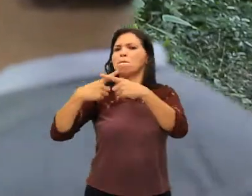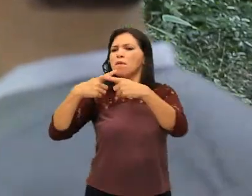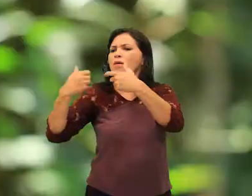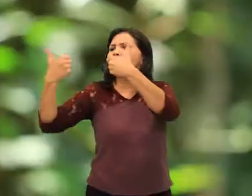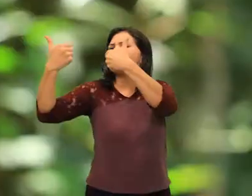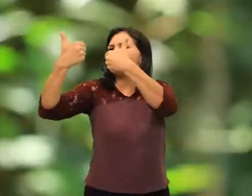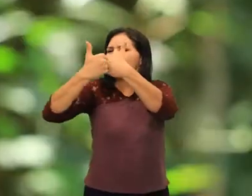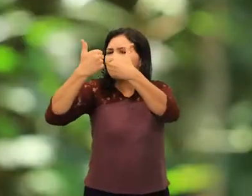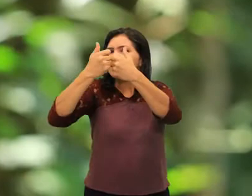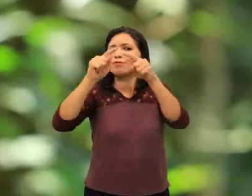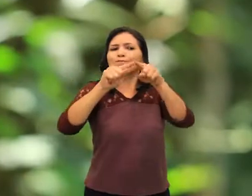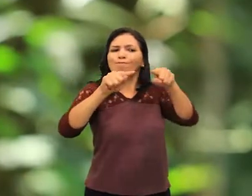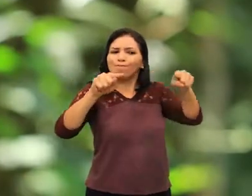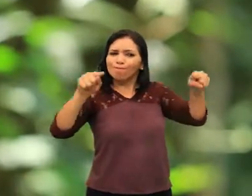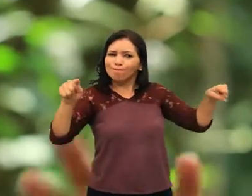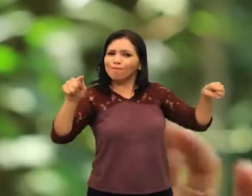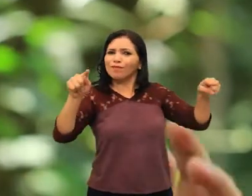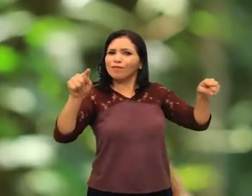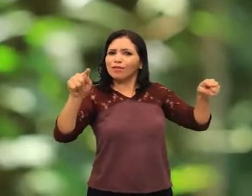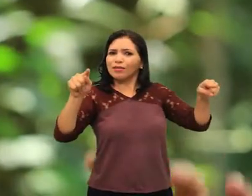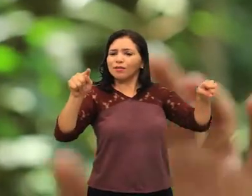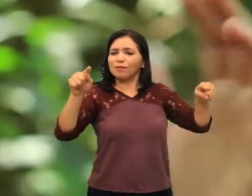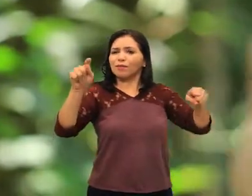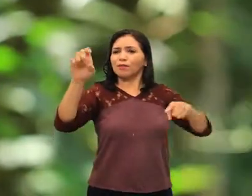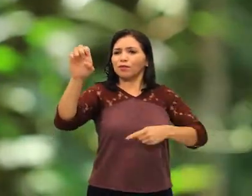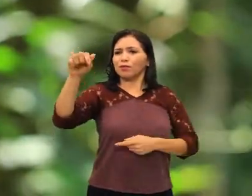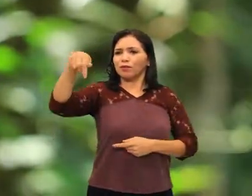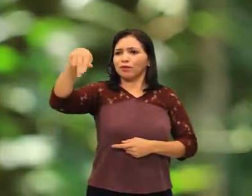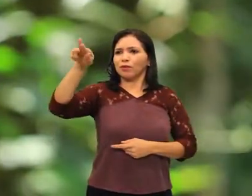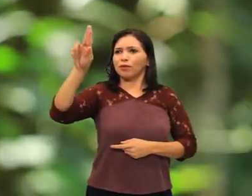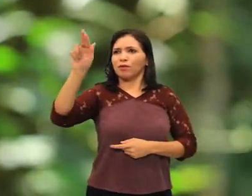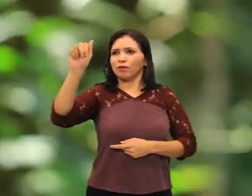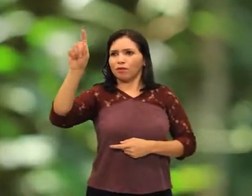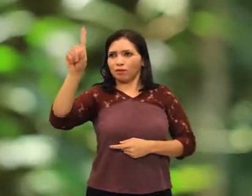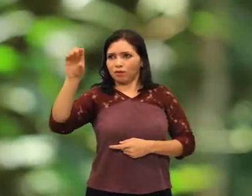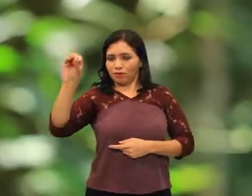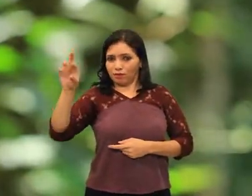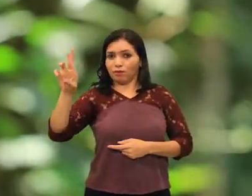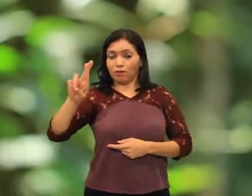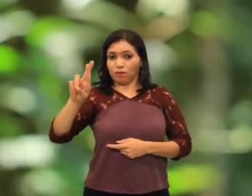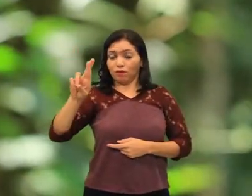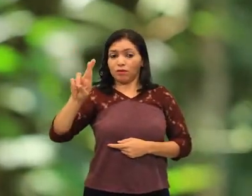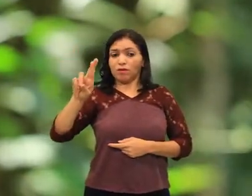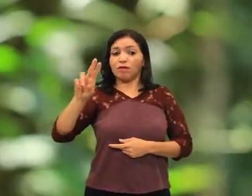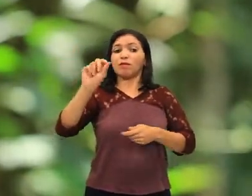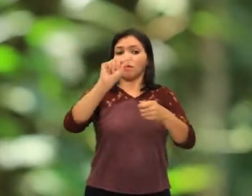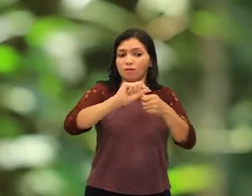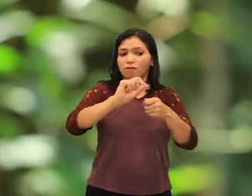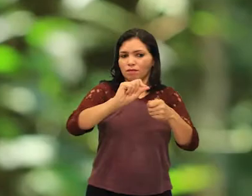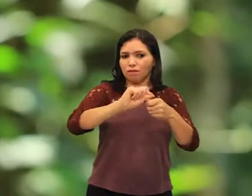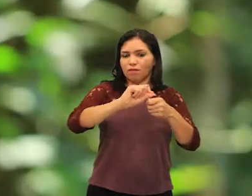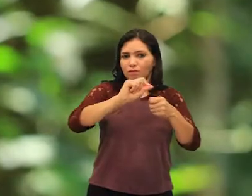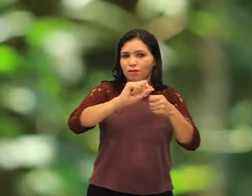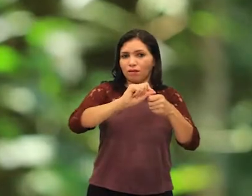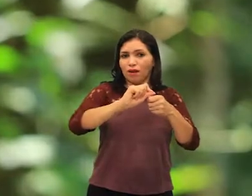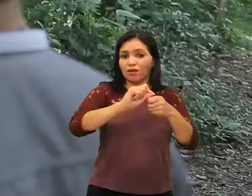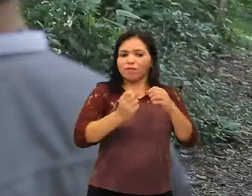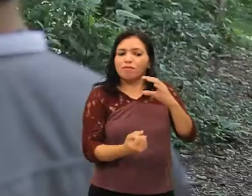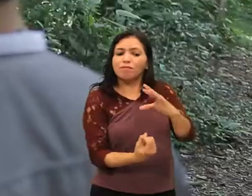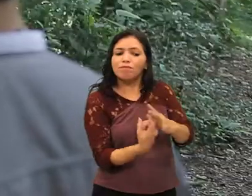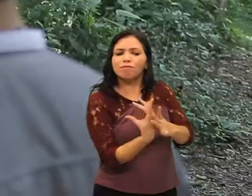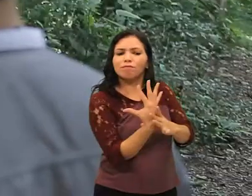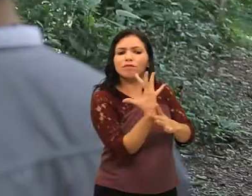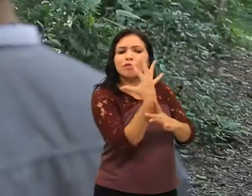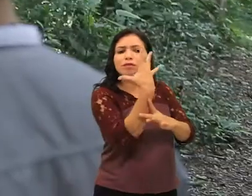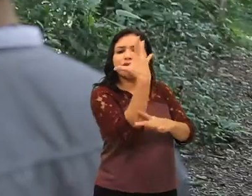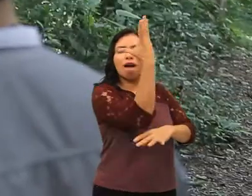chuvas muito grande, então isso propiciou que lá na região amazônica se desenvolvesse a floresta amazônica.